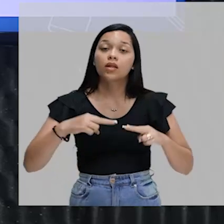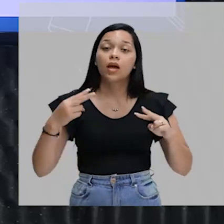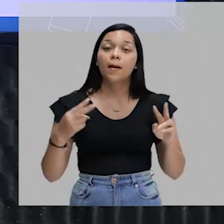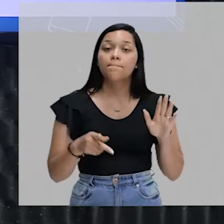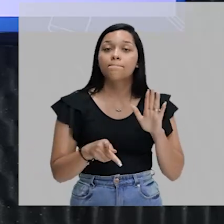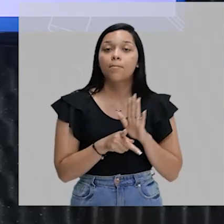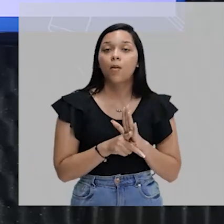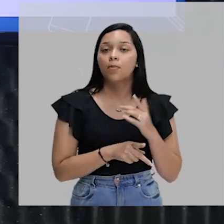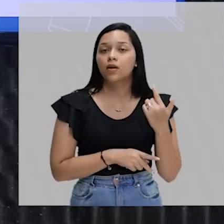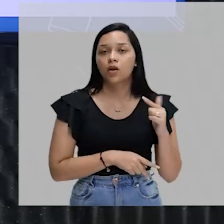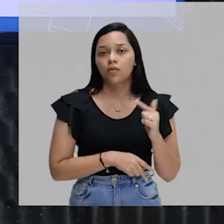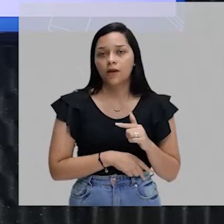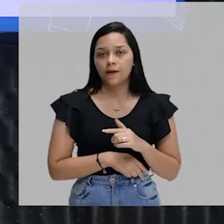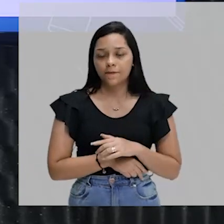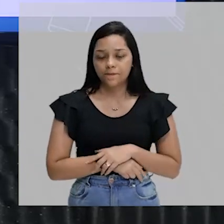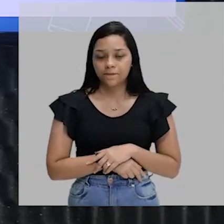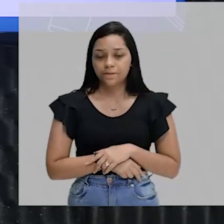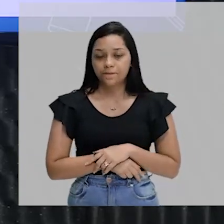própria, certo?